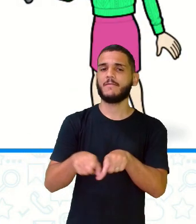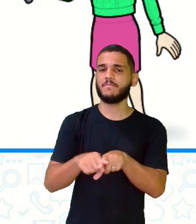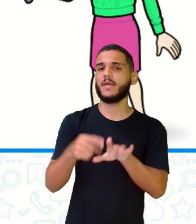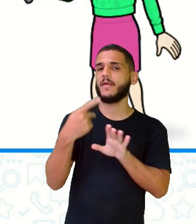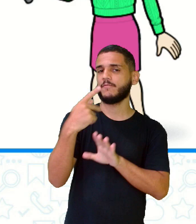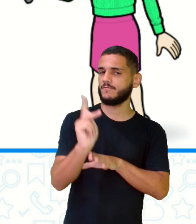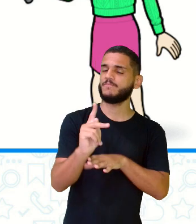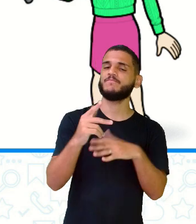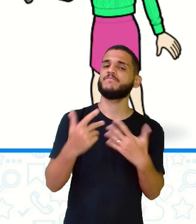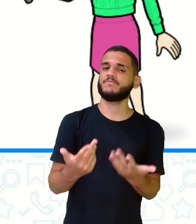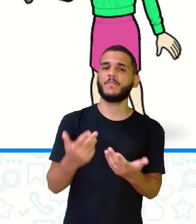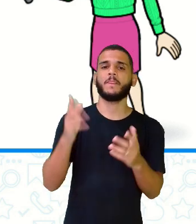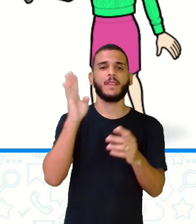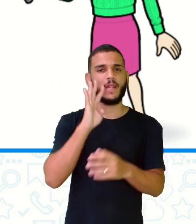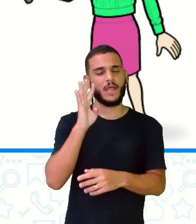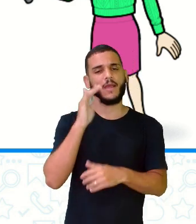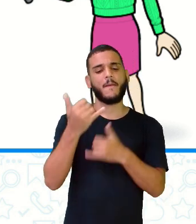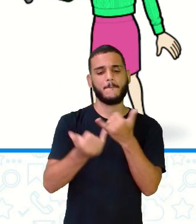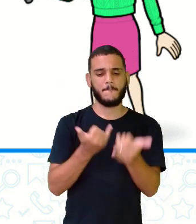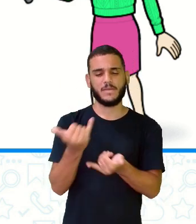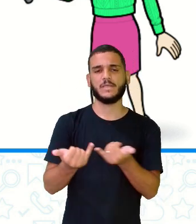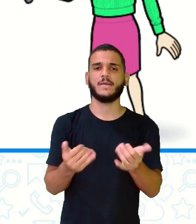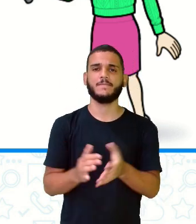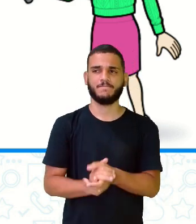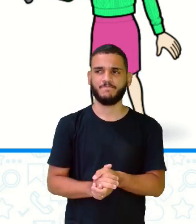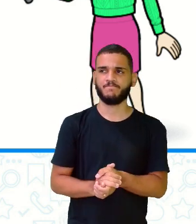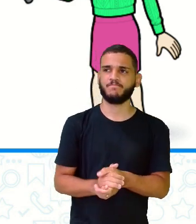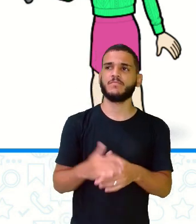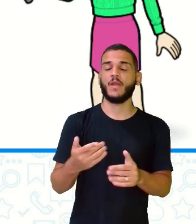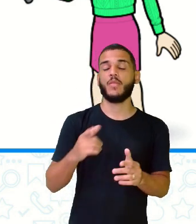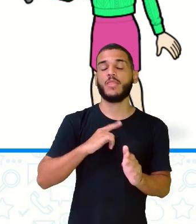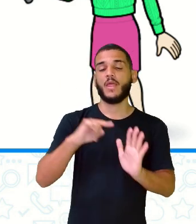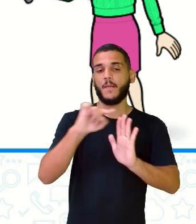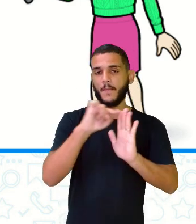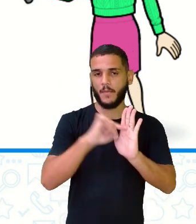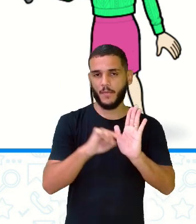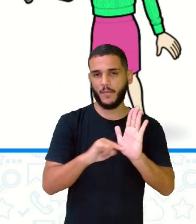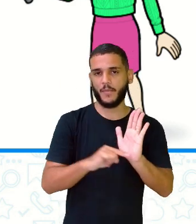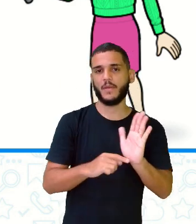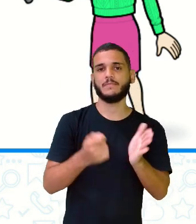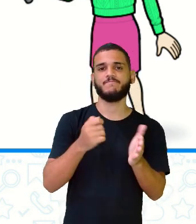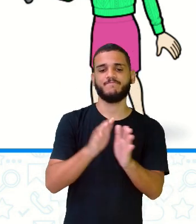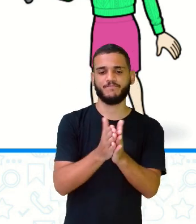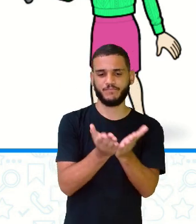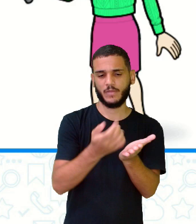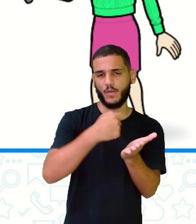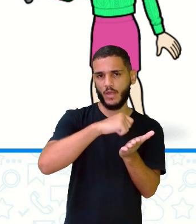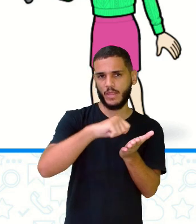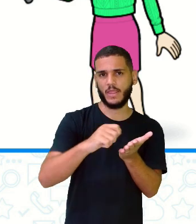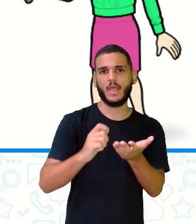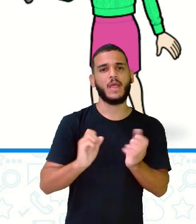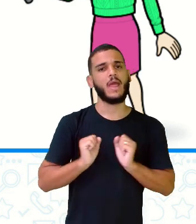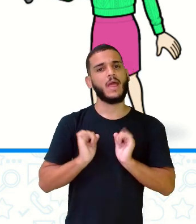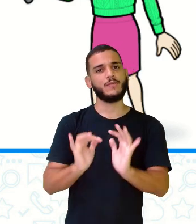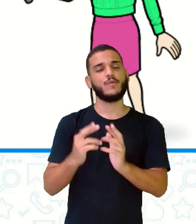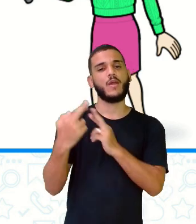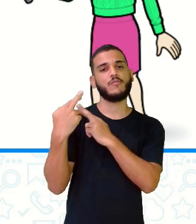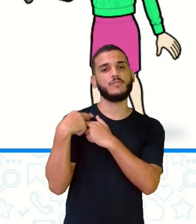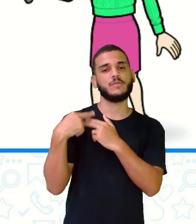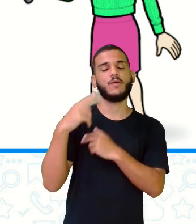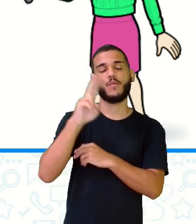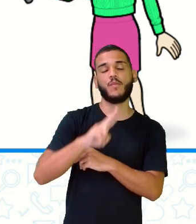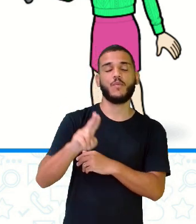legal, para vocês brincarem. Então, ó, liste no seu caderno atitudes responsáveis sobre o uso da água,